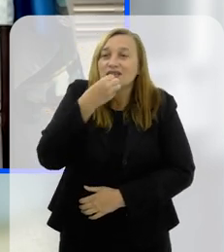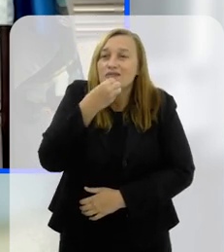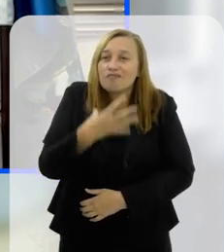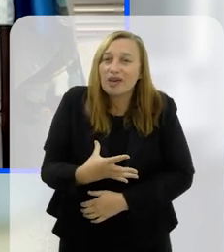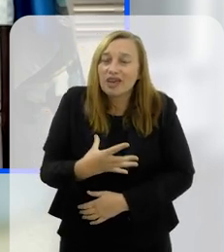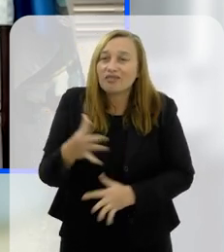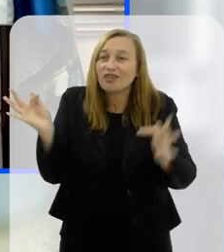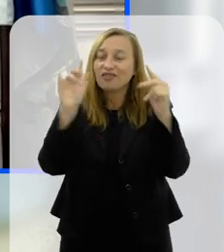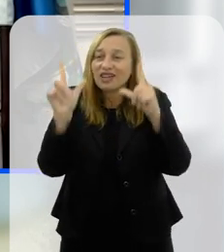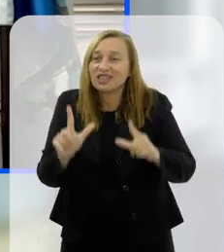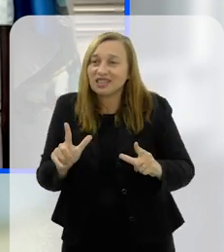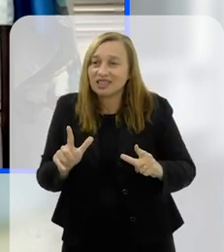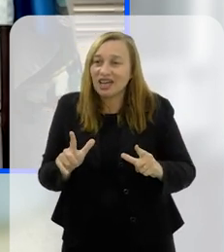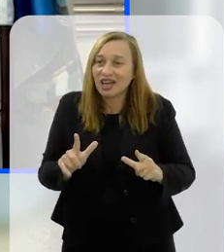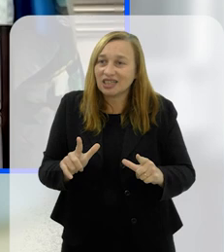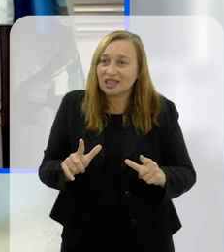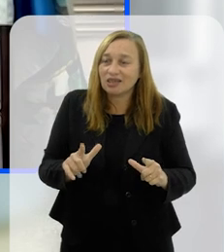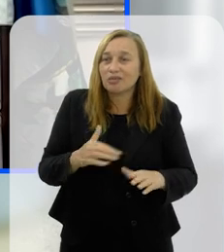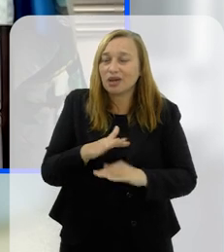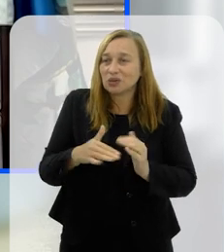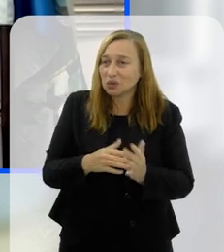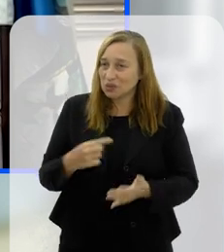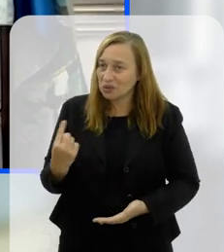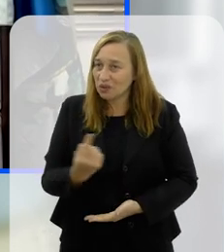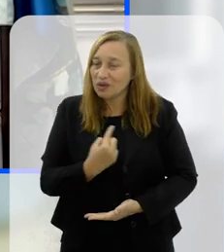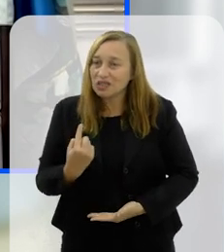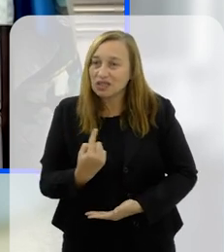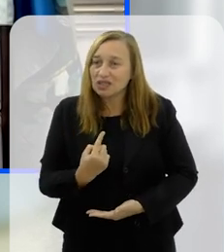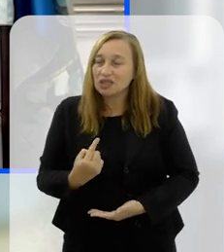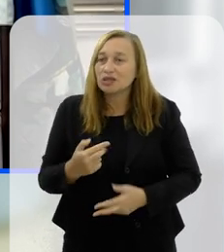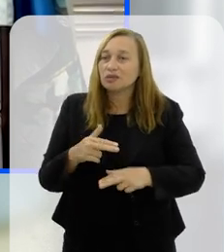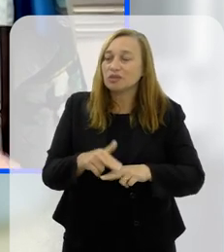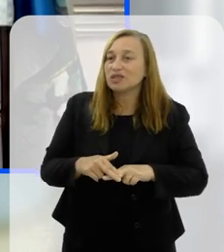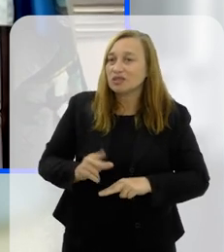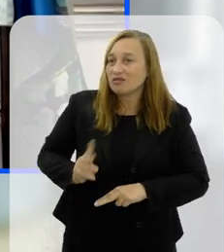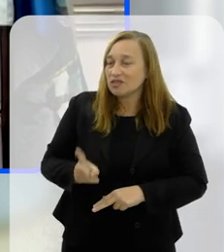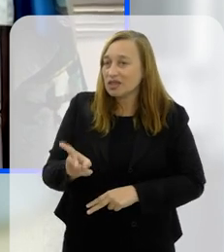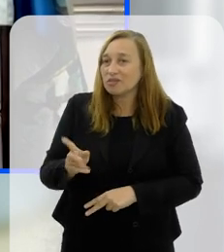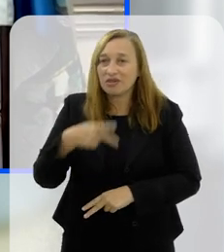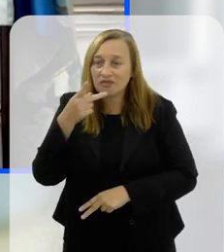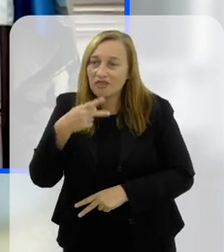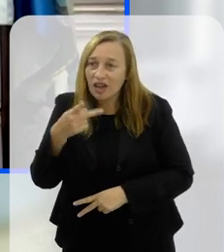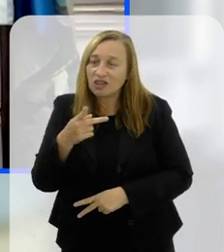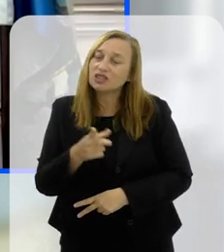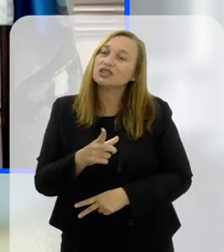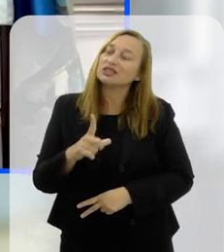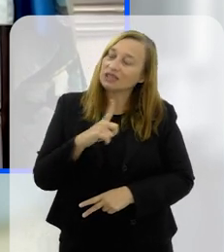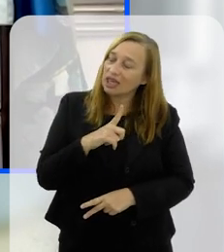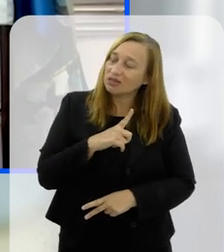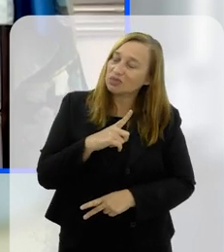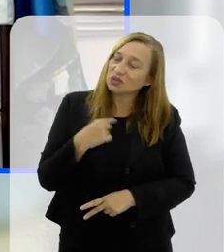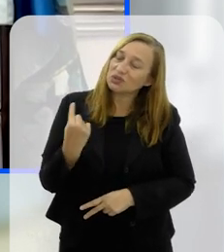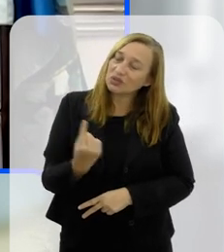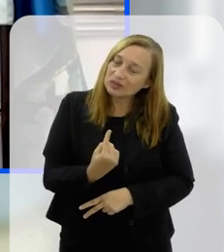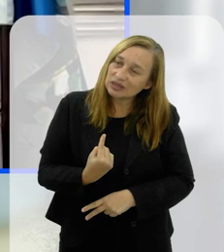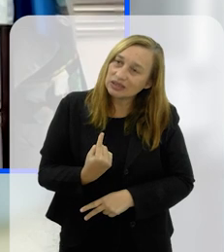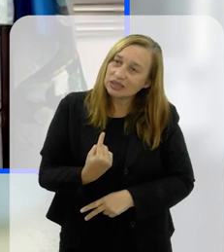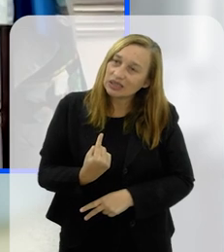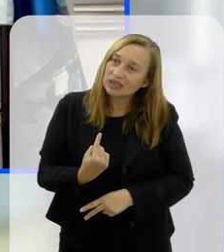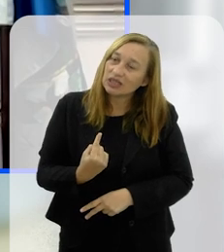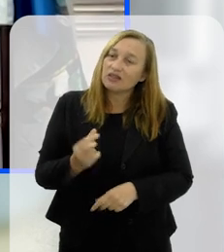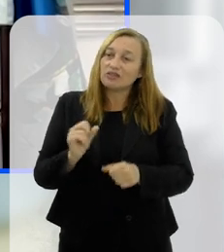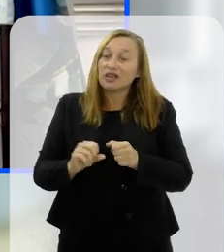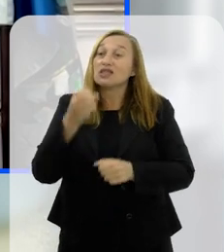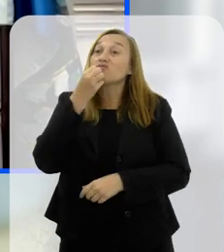se sente bem uma felicidade muito grande para todos nós entendeu É isso que eu digo sempre que nós temos